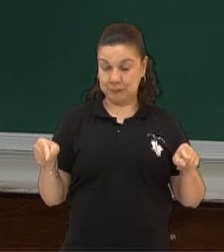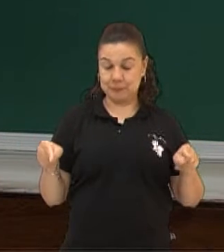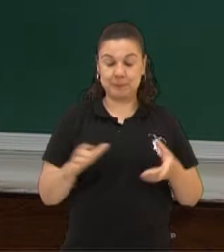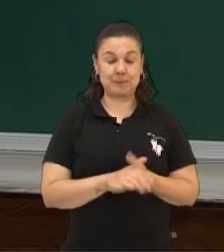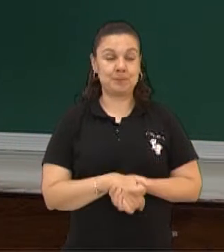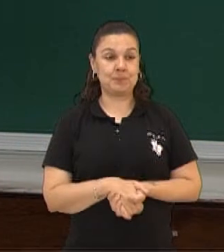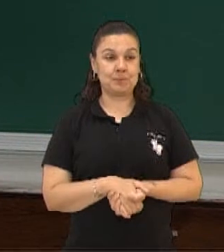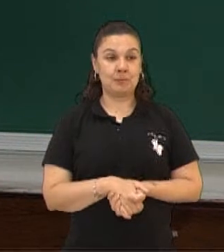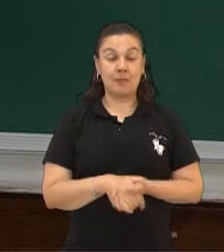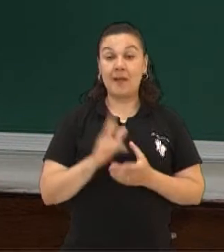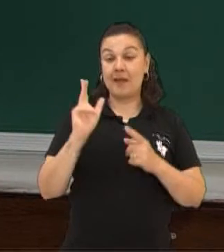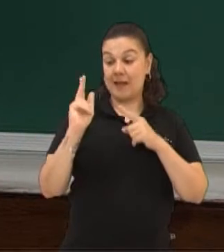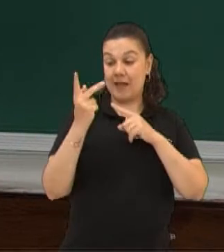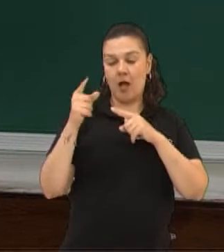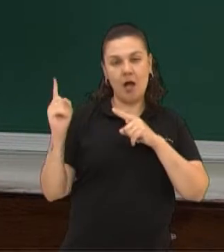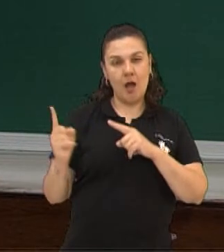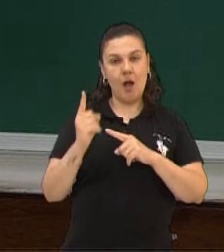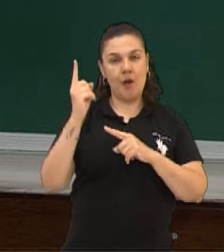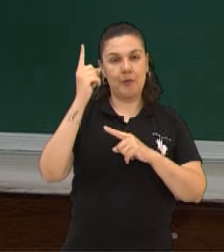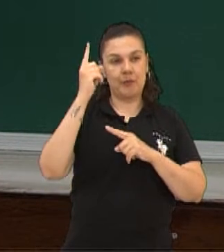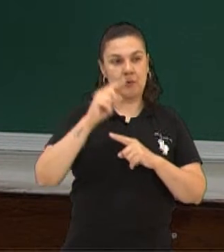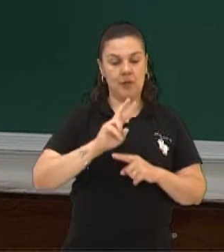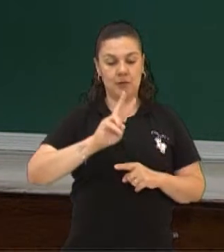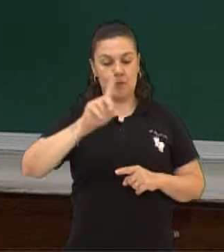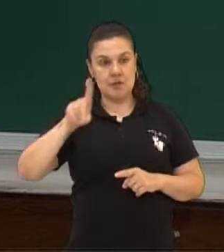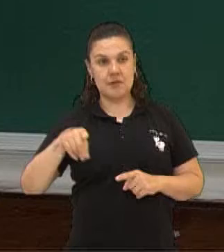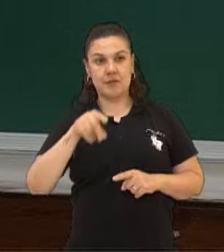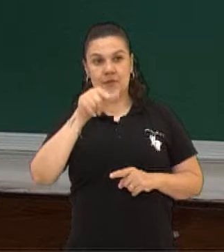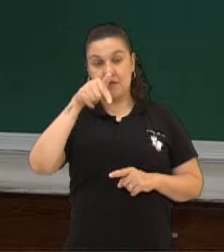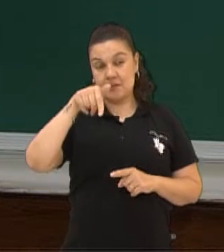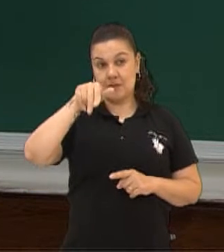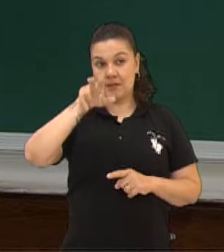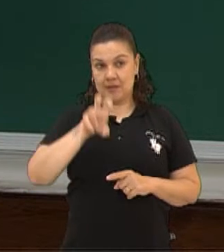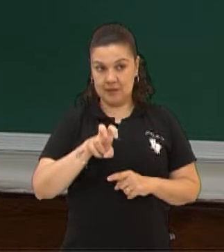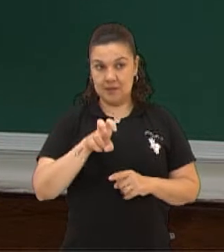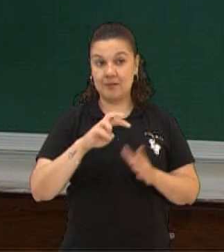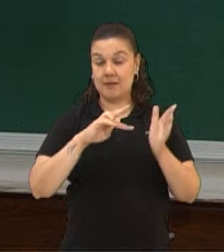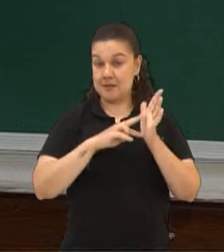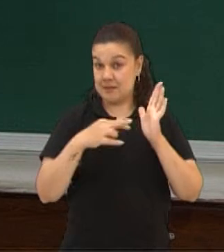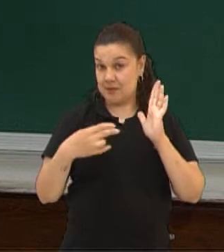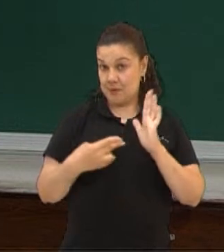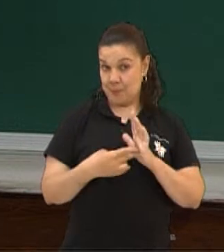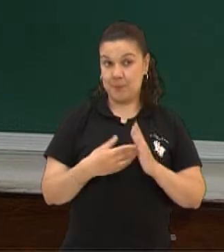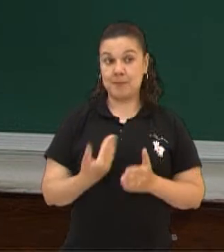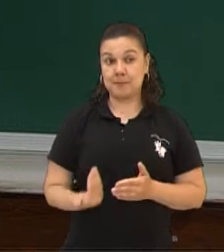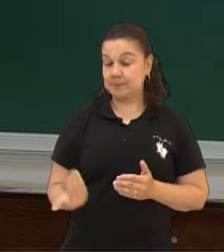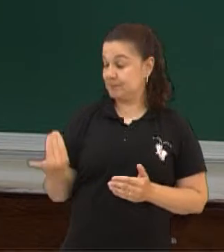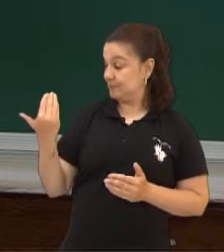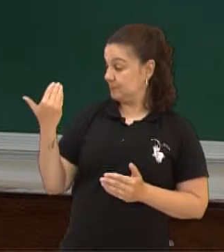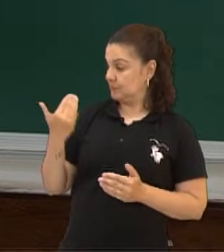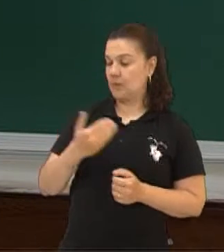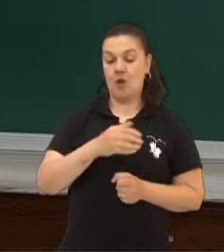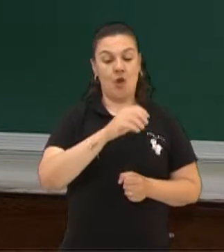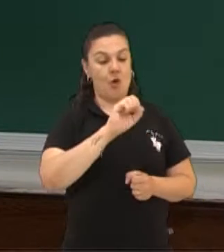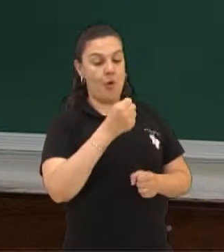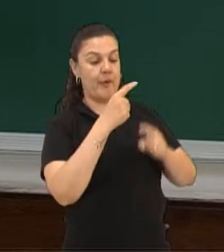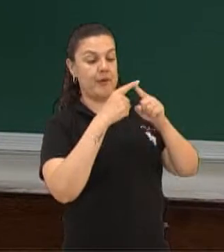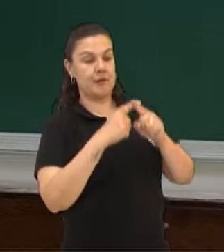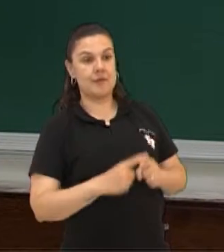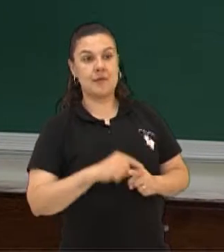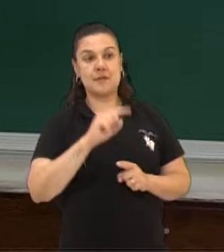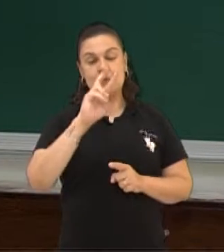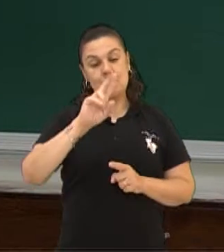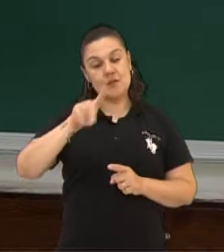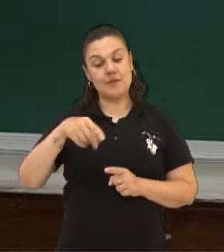mede 8. E a altura, 2,75, ou seja, nós vamos ter que multiplicar 8